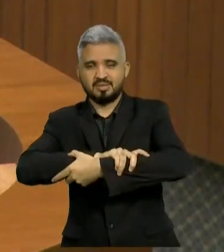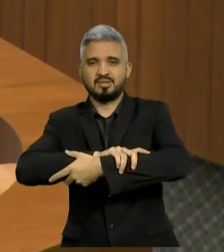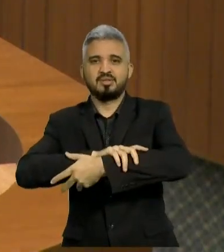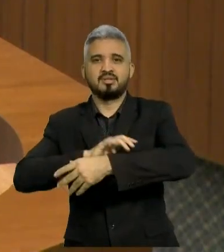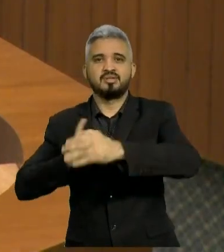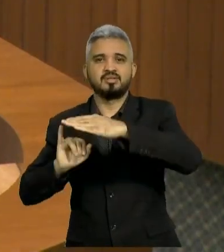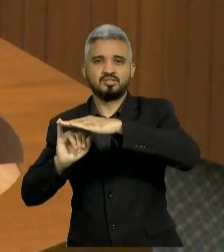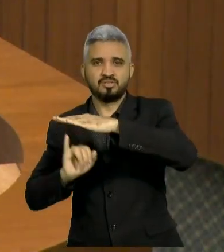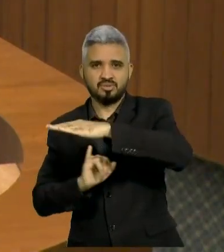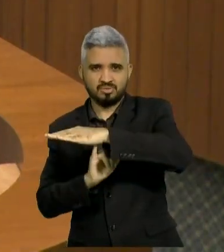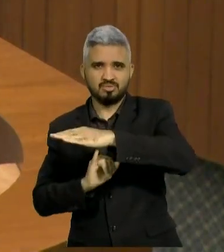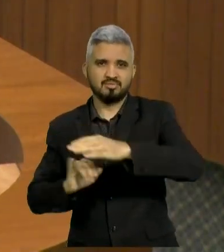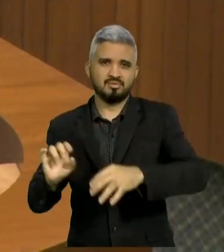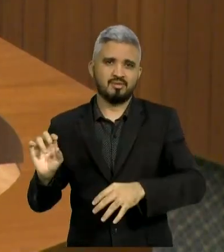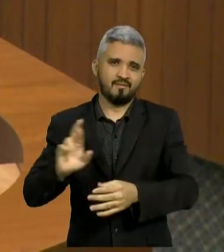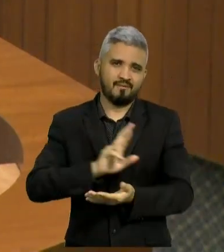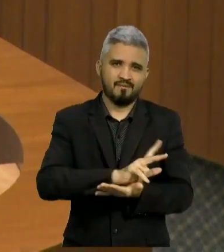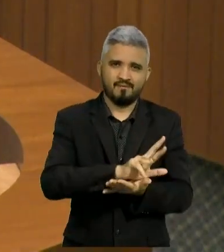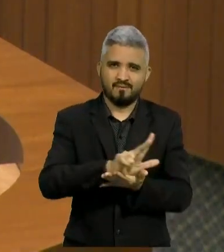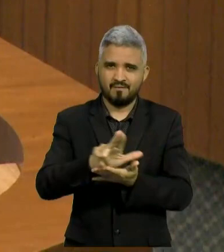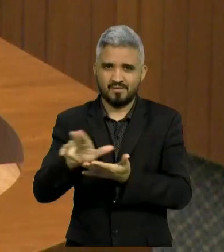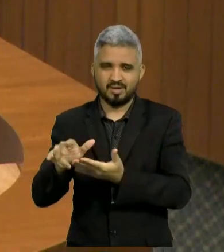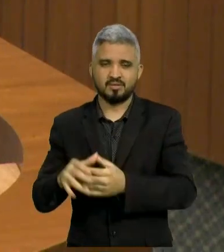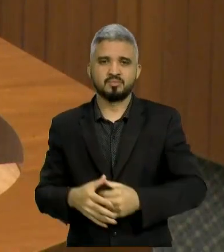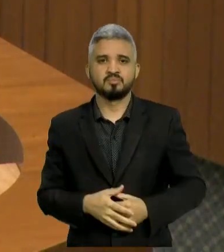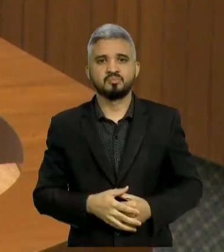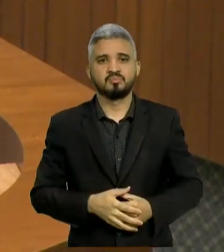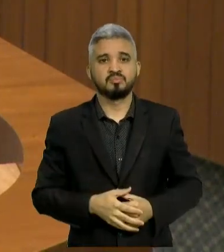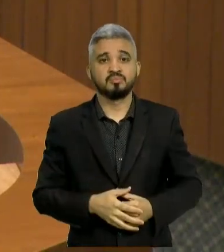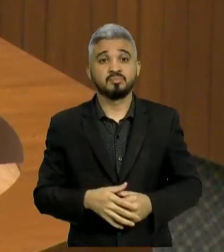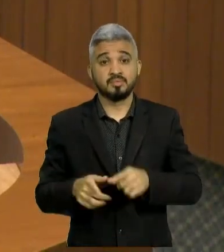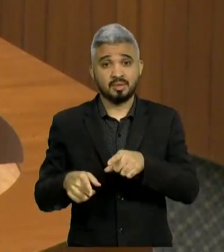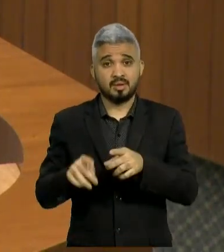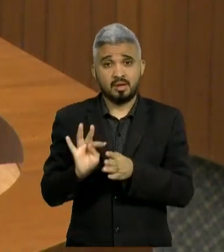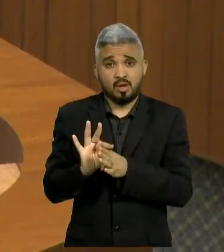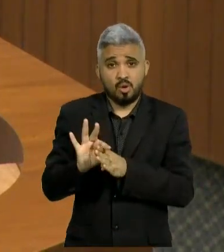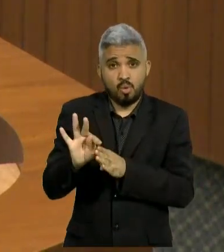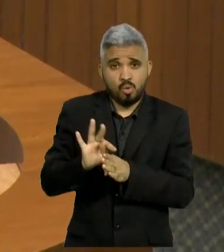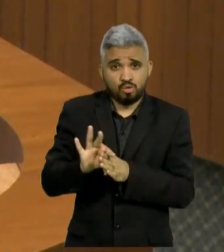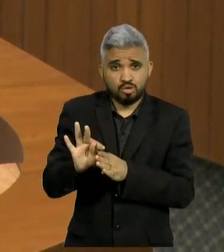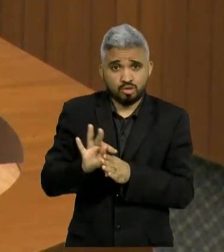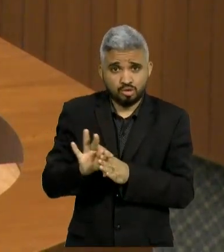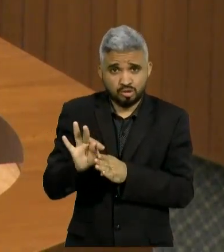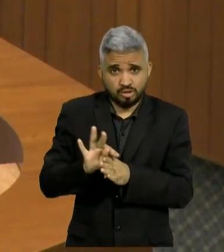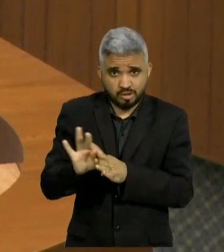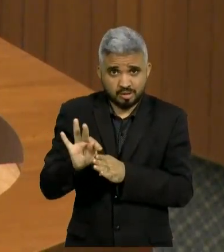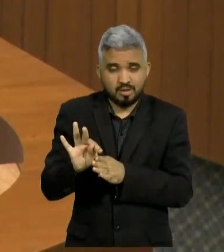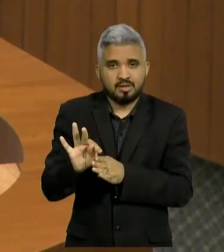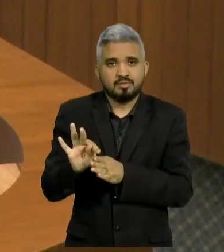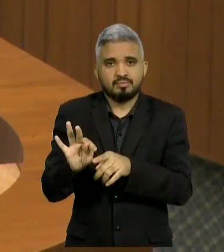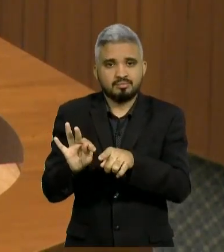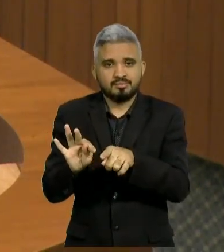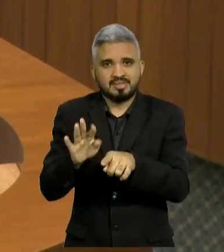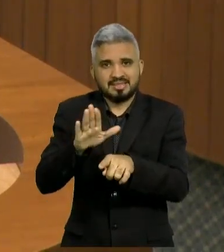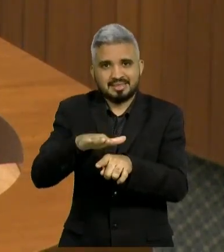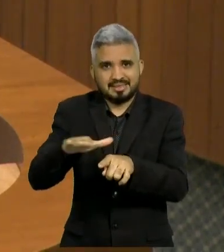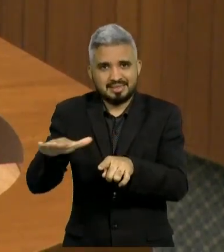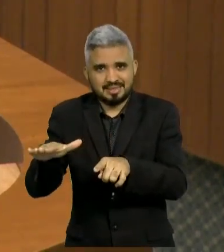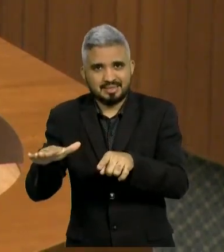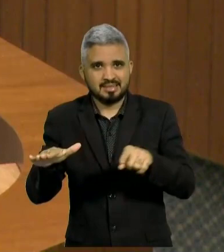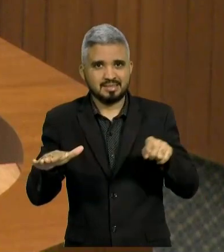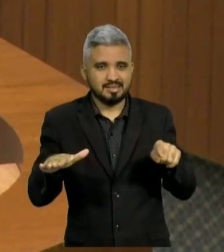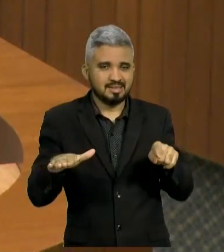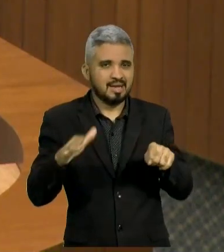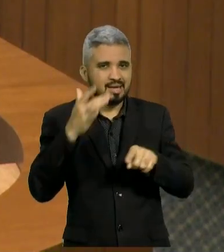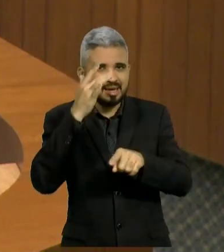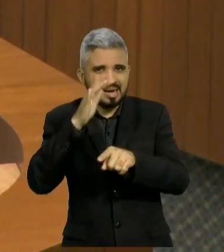o serviço público. E são eles que fazem a intermediação entre as crianças que estão em situação